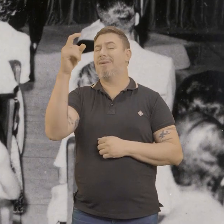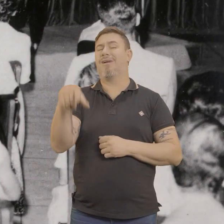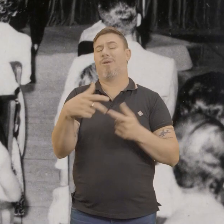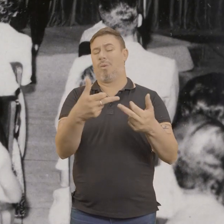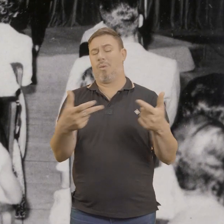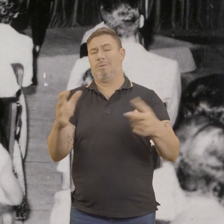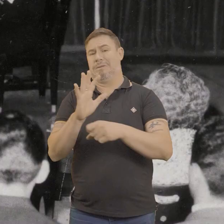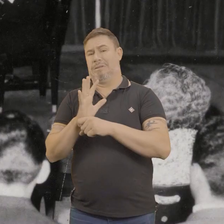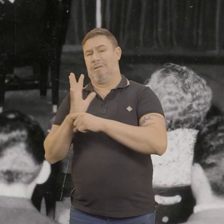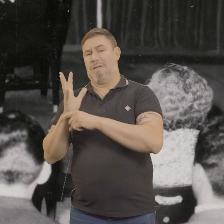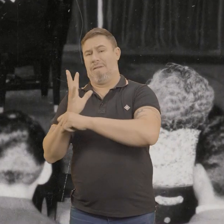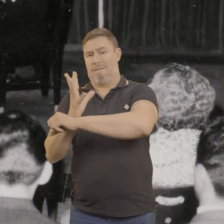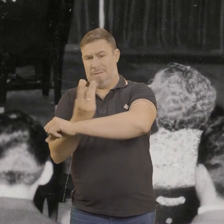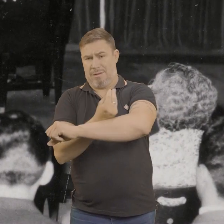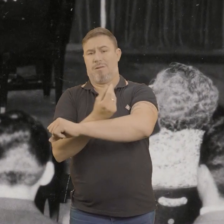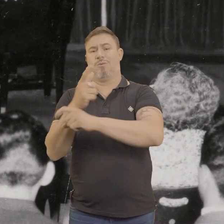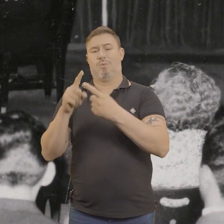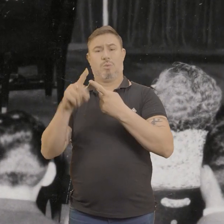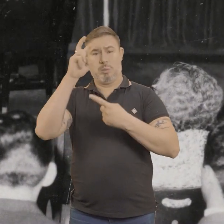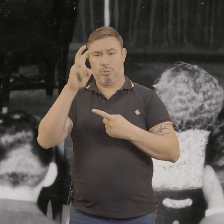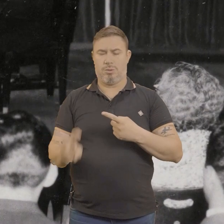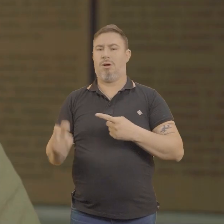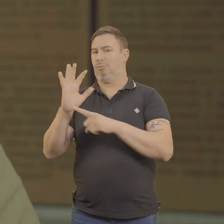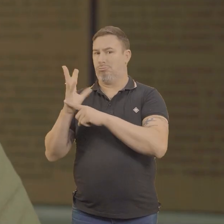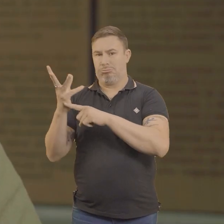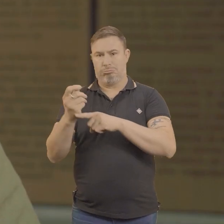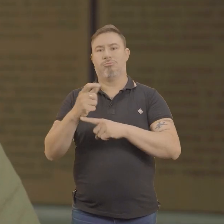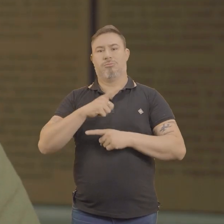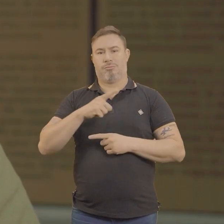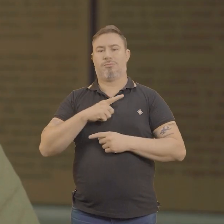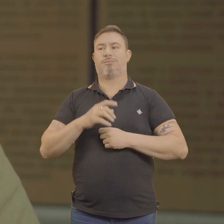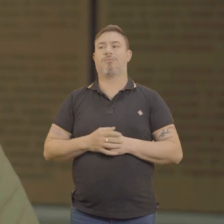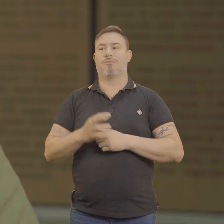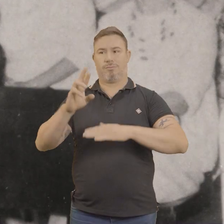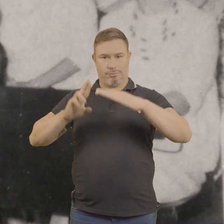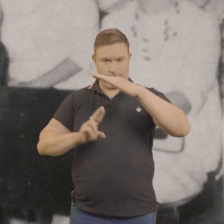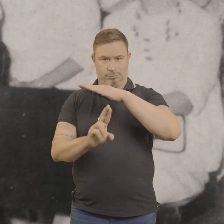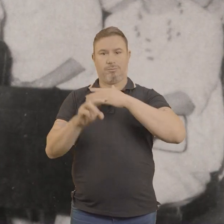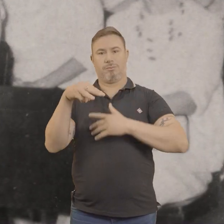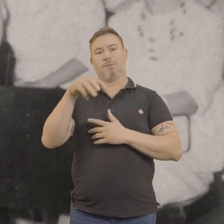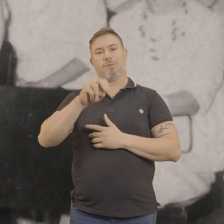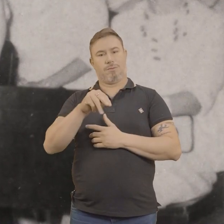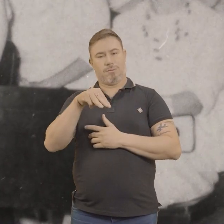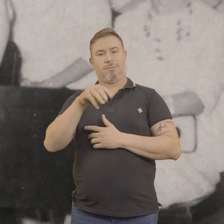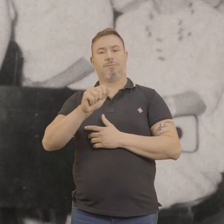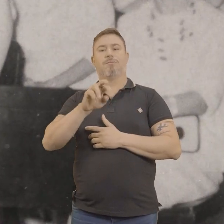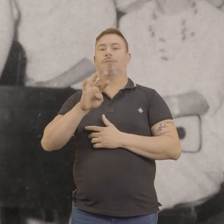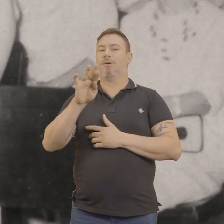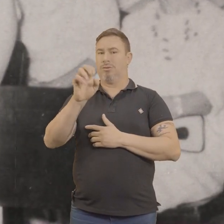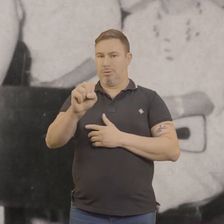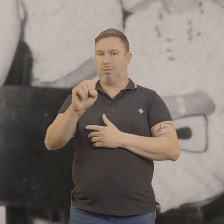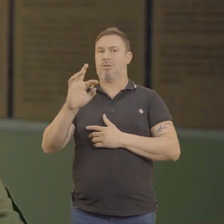muito evento cultural, artístico. Eu acho que o reitor Martins Filho, no caso, meu avô, tinha uma